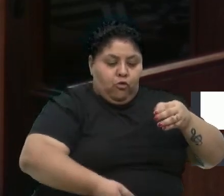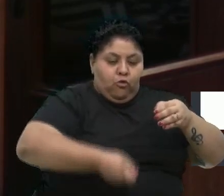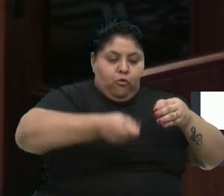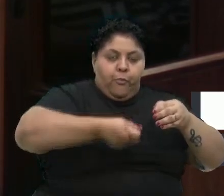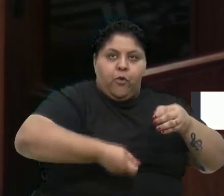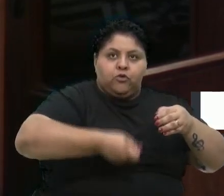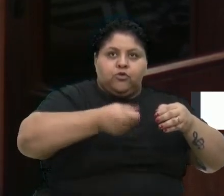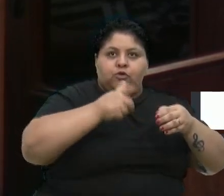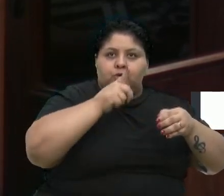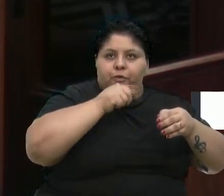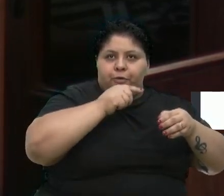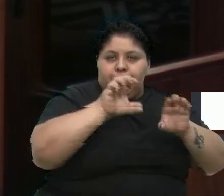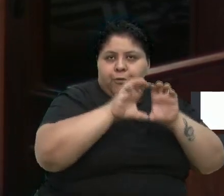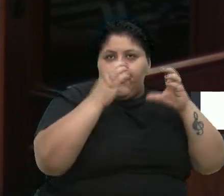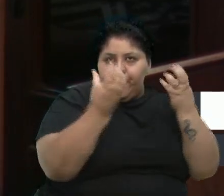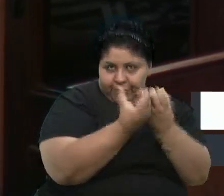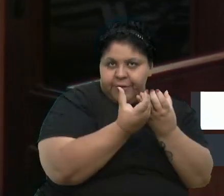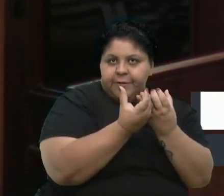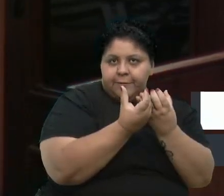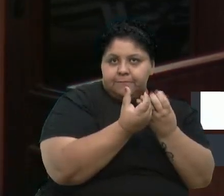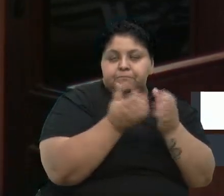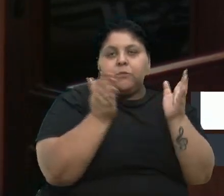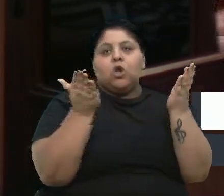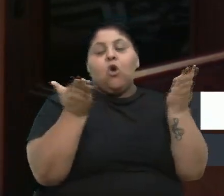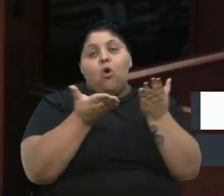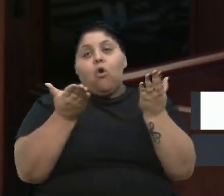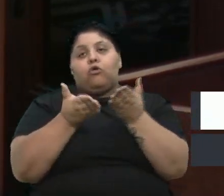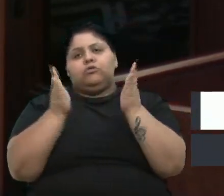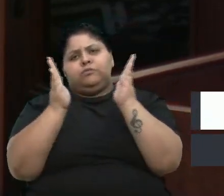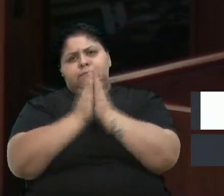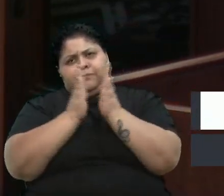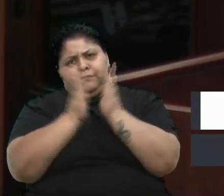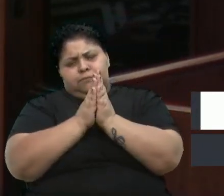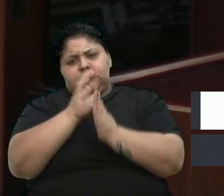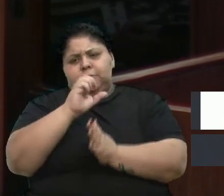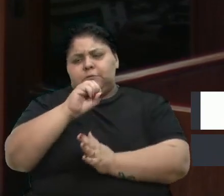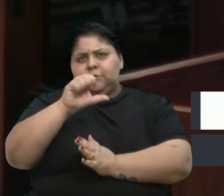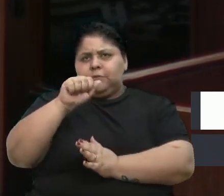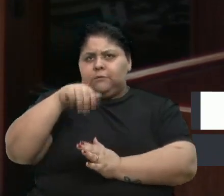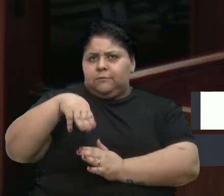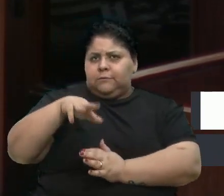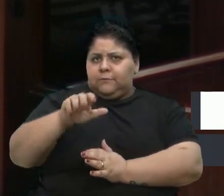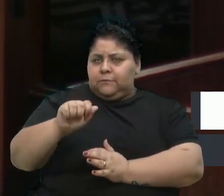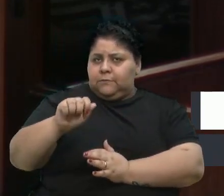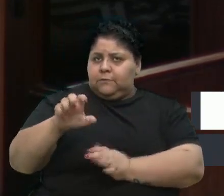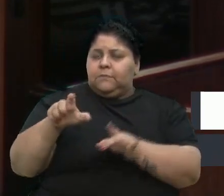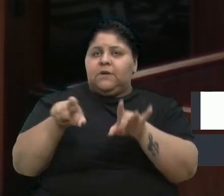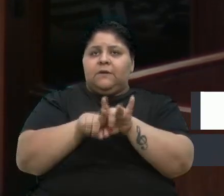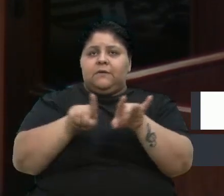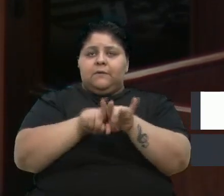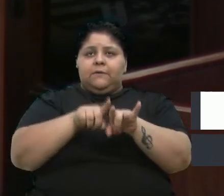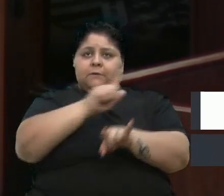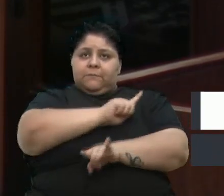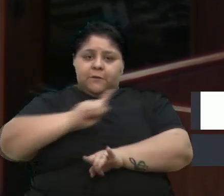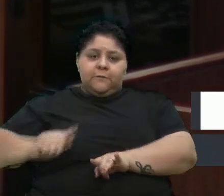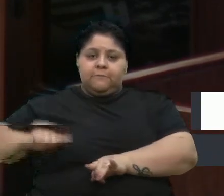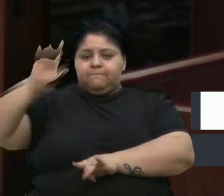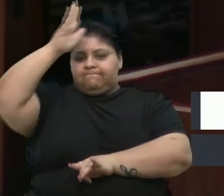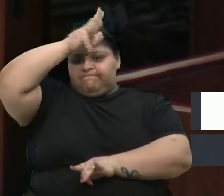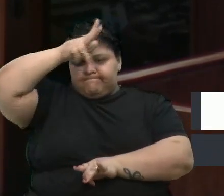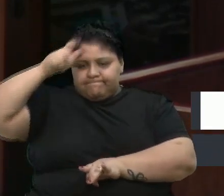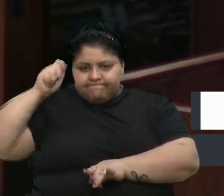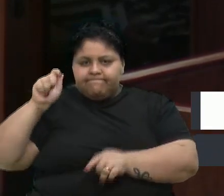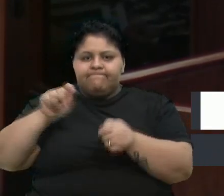venho aqui fazer essa súplica, né, para o SAMAI, para o governo municipal, que tome providências o quanto antes,